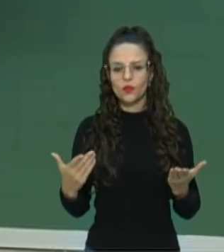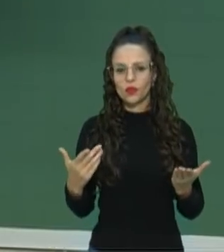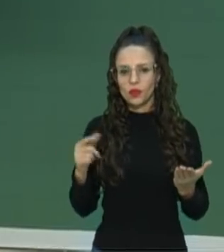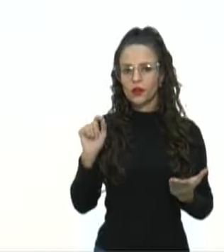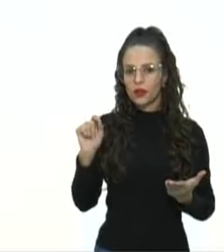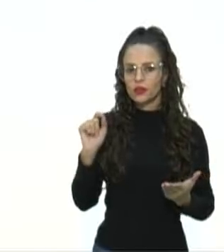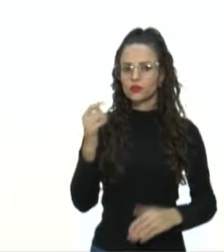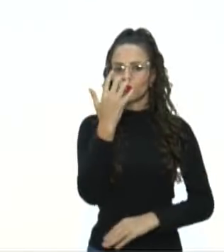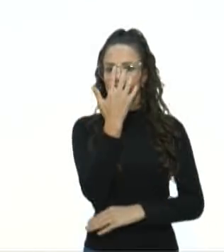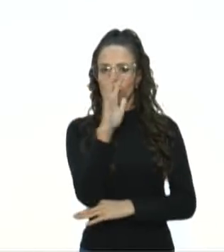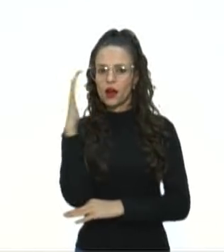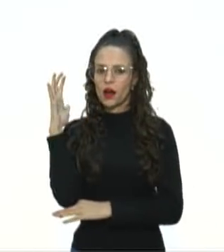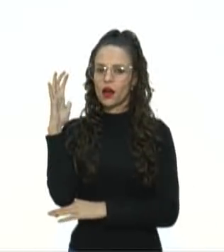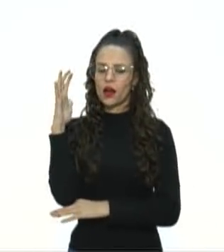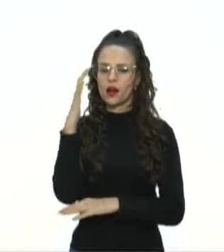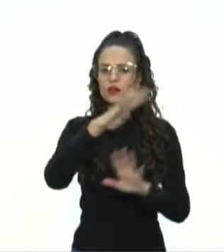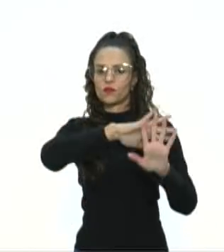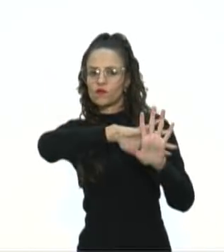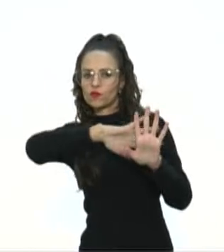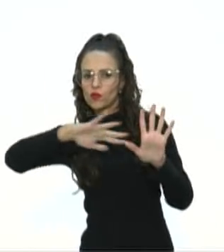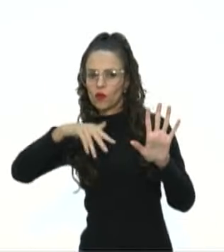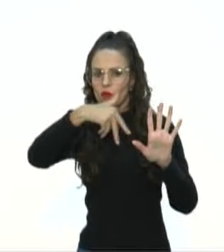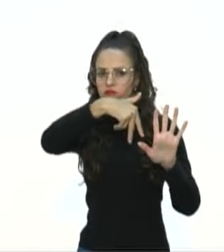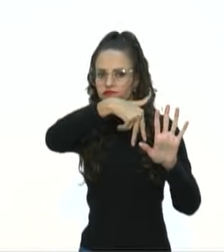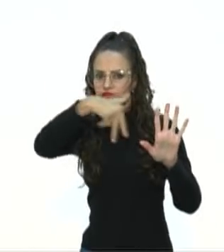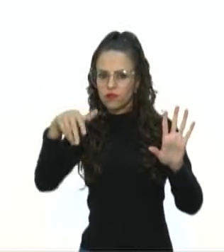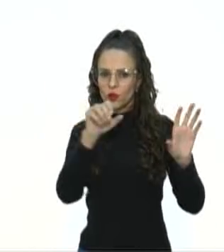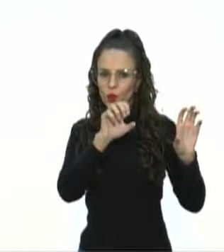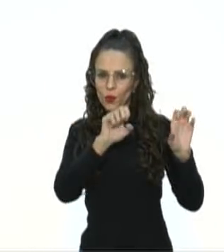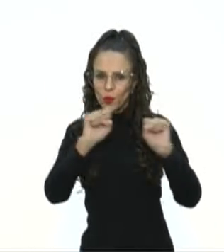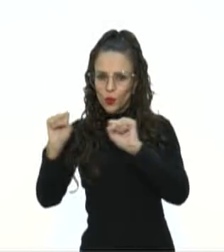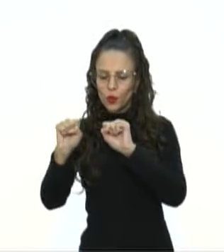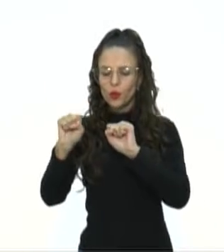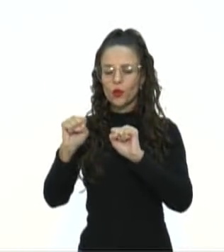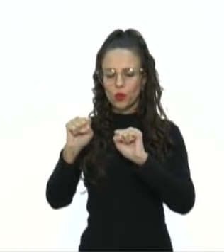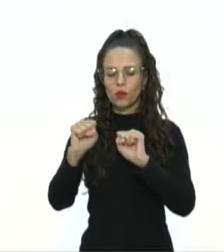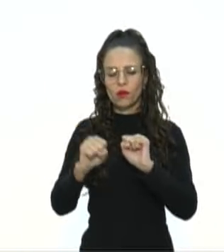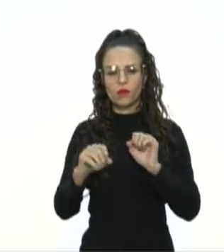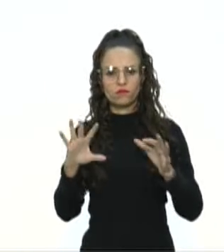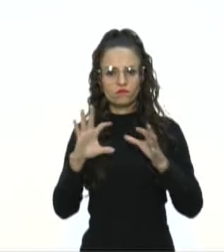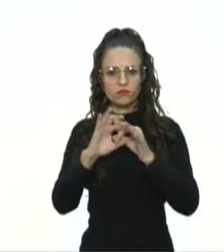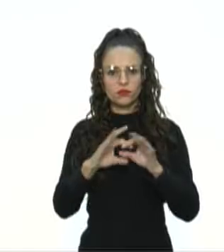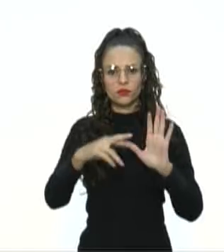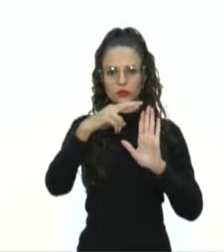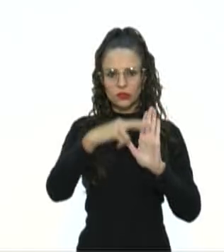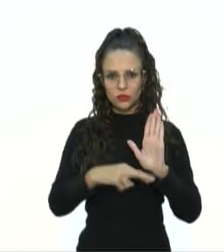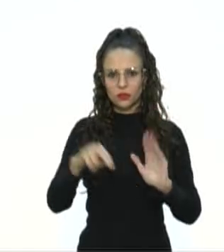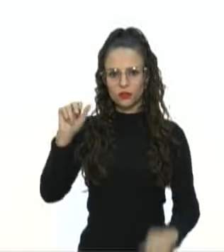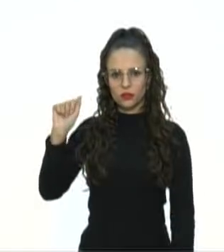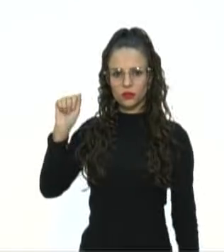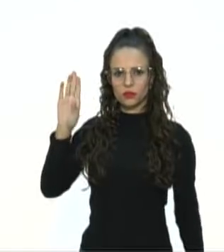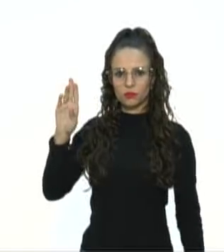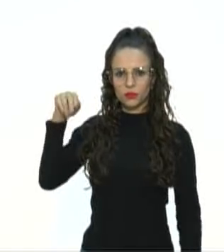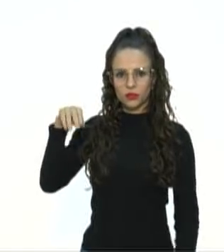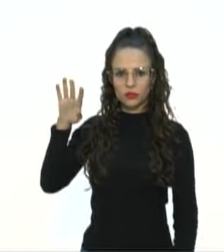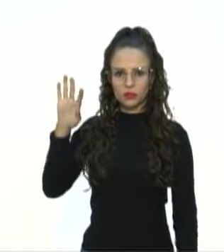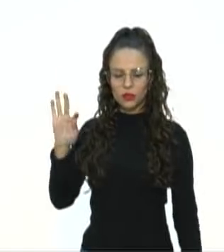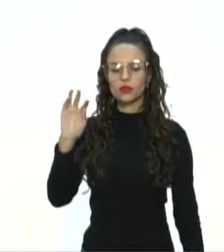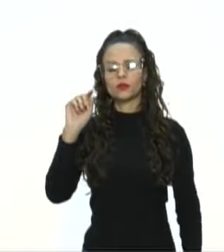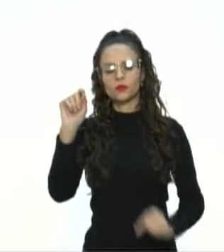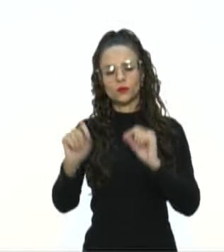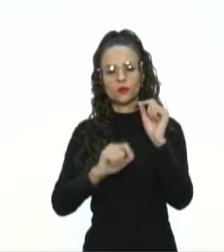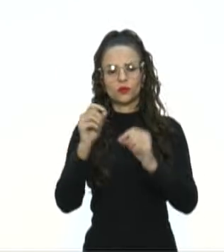Então, a definição de arvorismo, segundo a norma da NBR 15.500, da Associação Brasileira de Normas Técnicas, a ABNT,